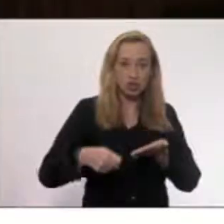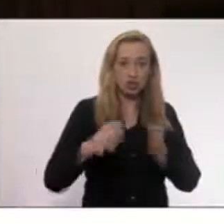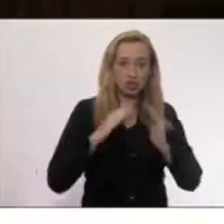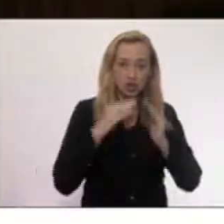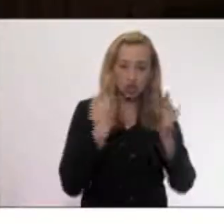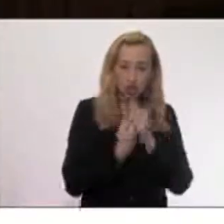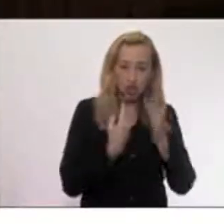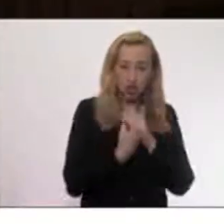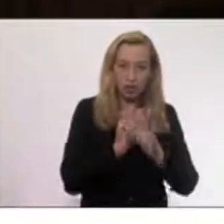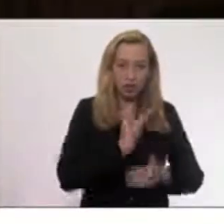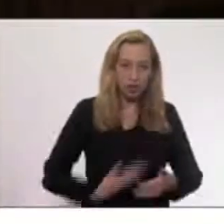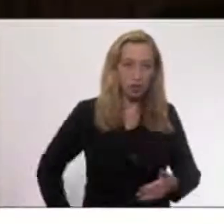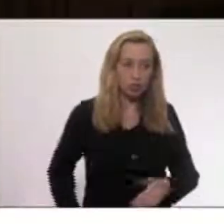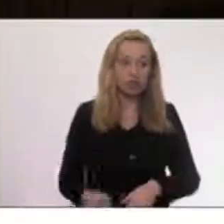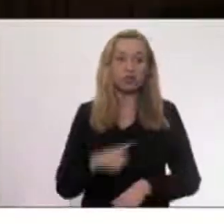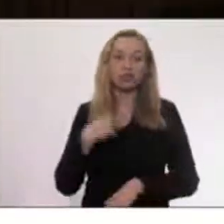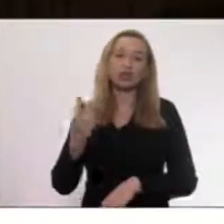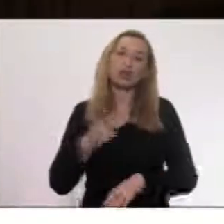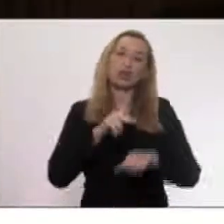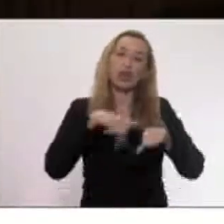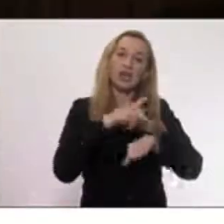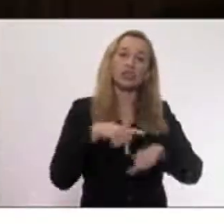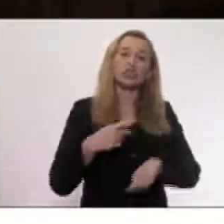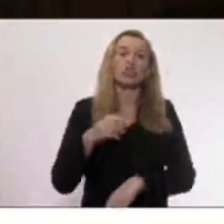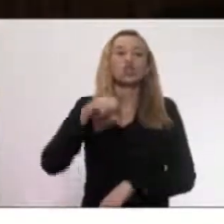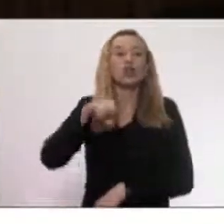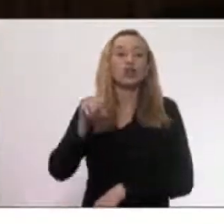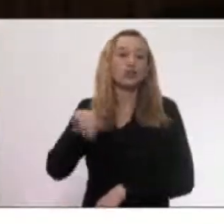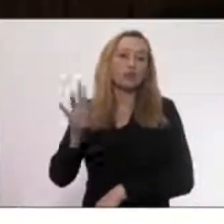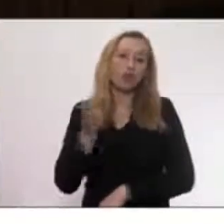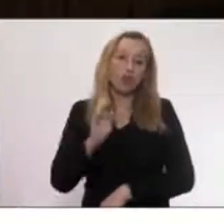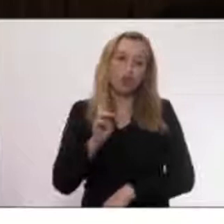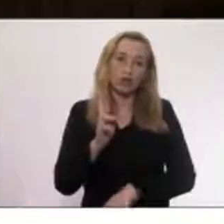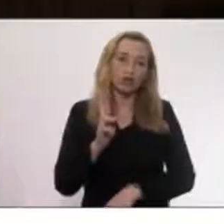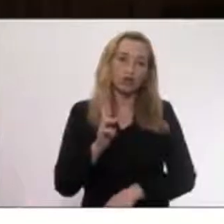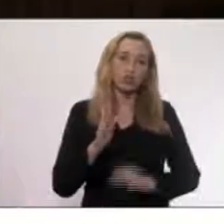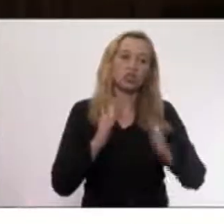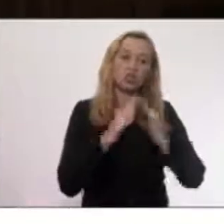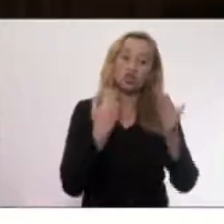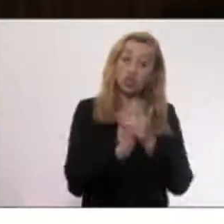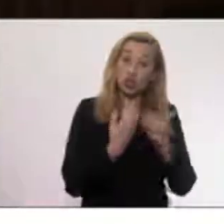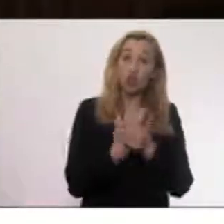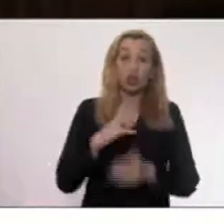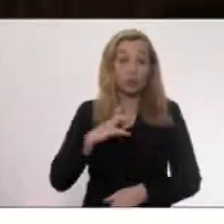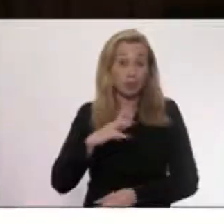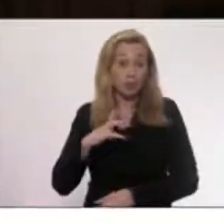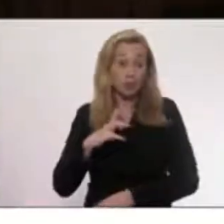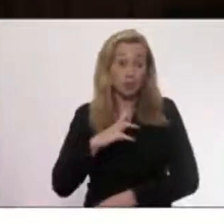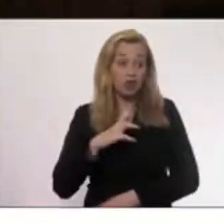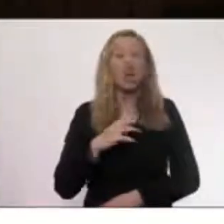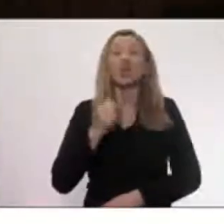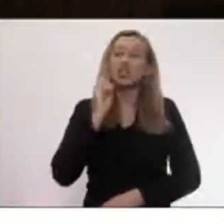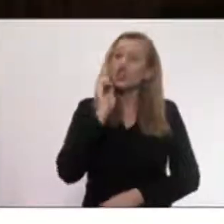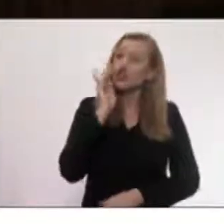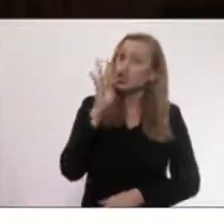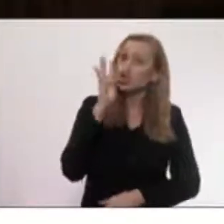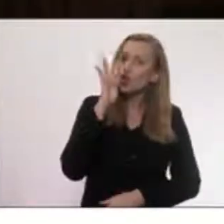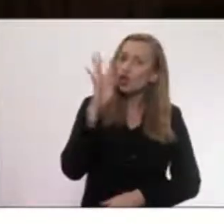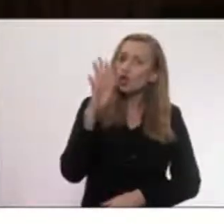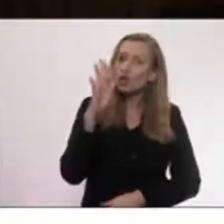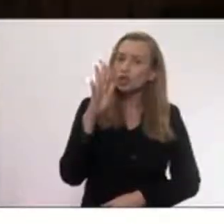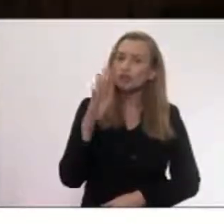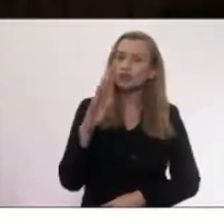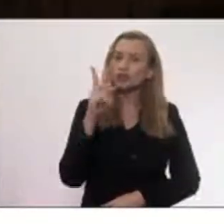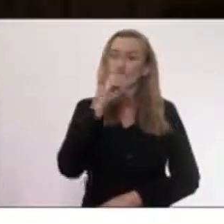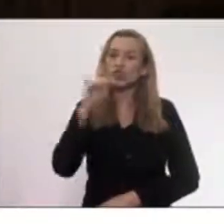país. 9 milhões do ensino básico privado sonham um dia estudar em uma universidade